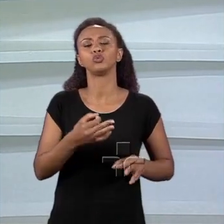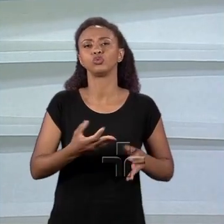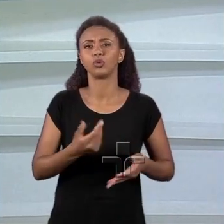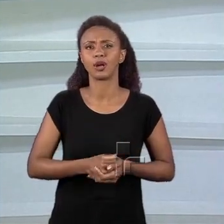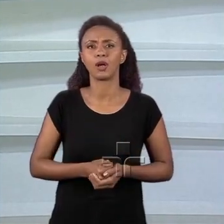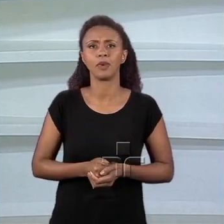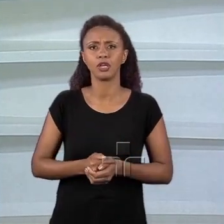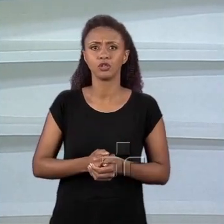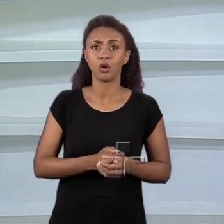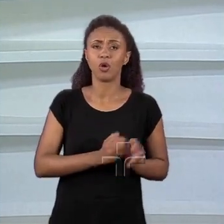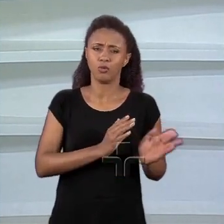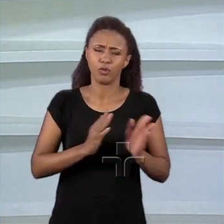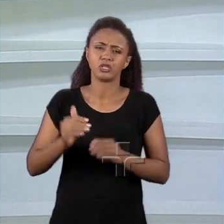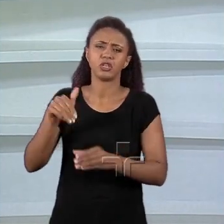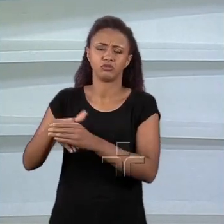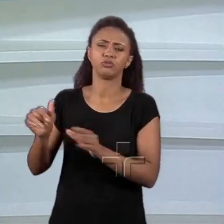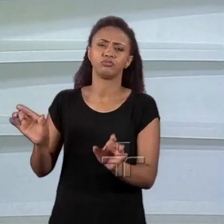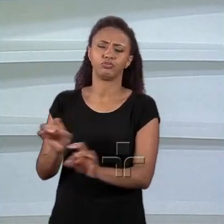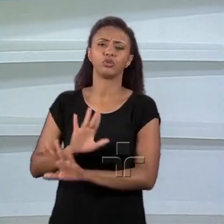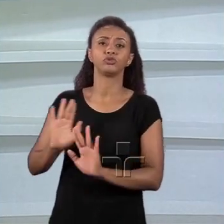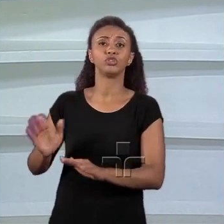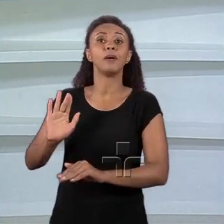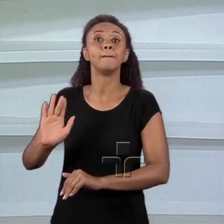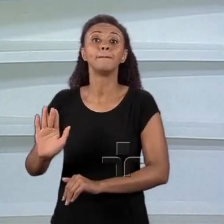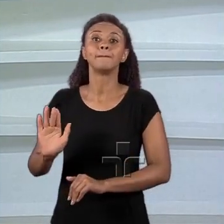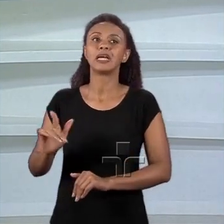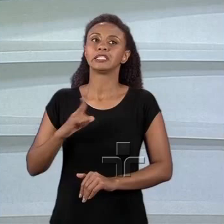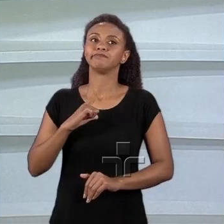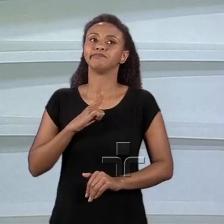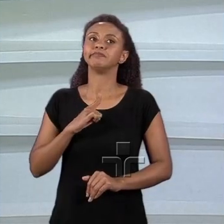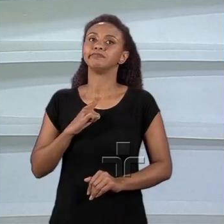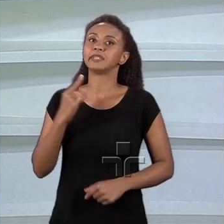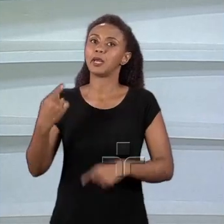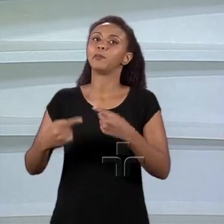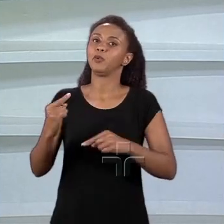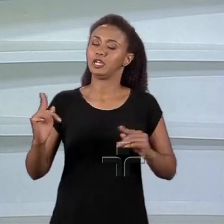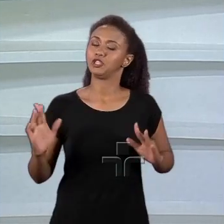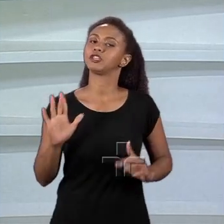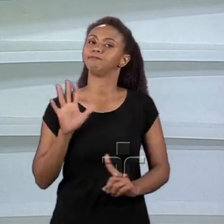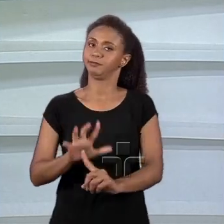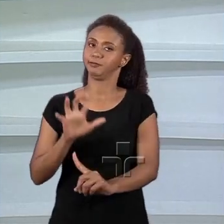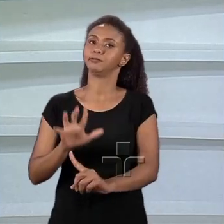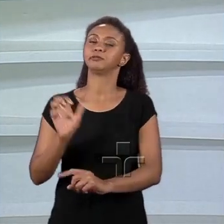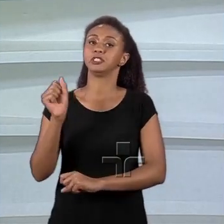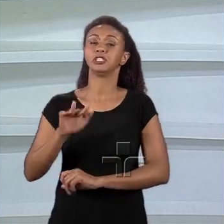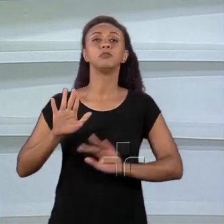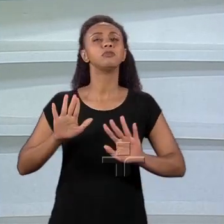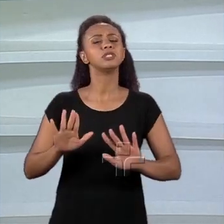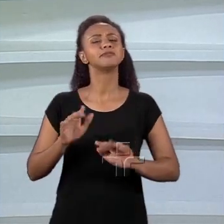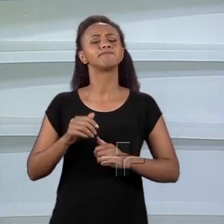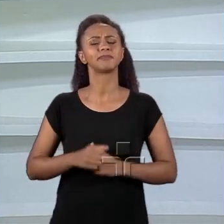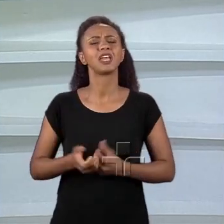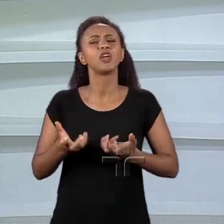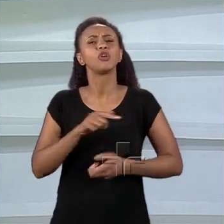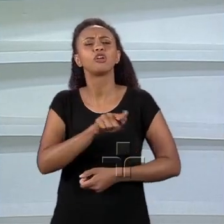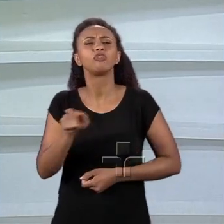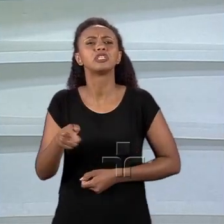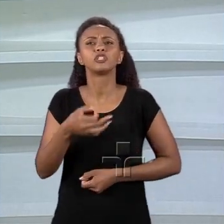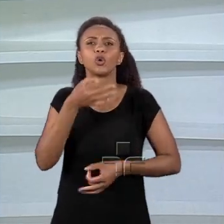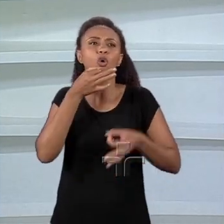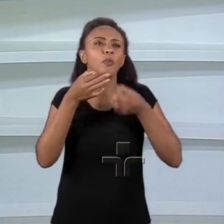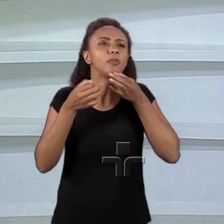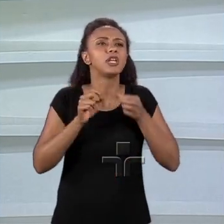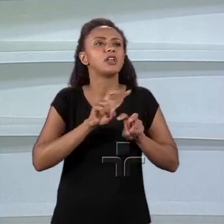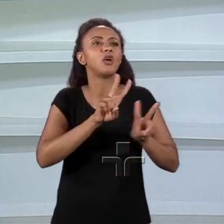processo eleitoral vai ter terminado, mas ainda assim é uma coisa que vai ter um impacto político muito forte. Eu queria que vocês falassem um pouquinho sobre